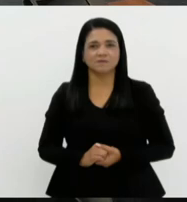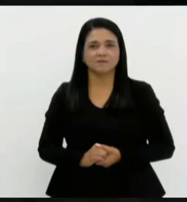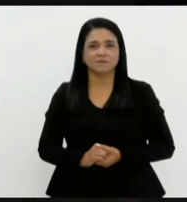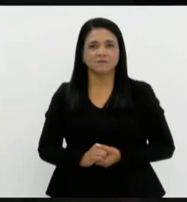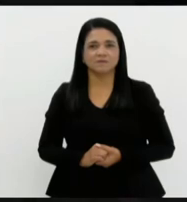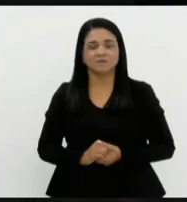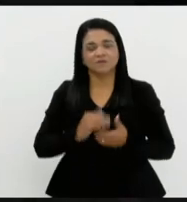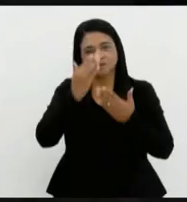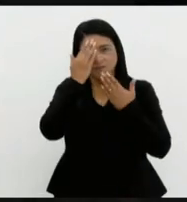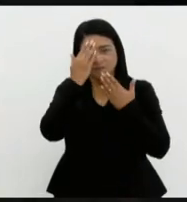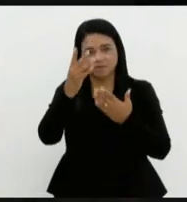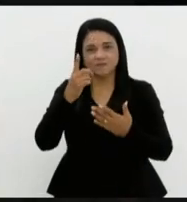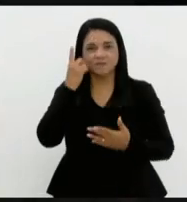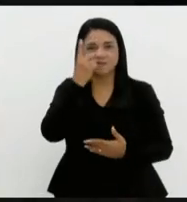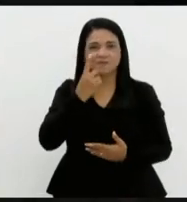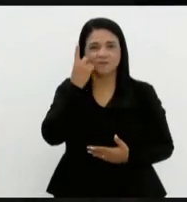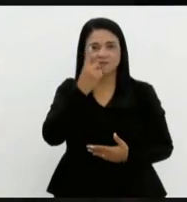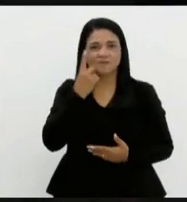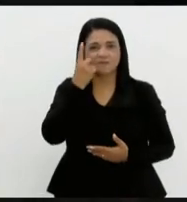Obrigado, deputada.